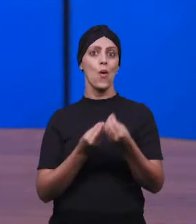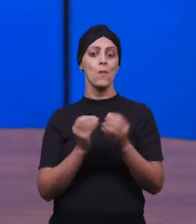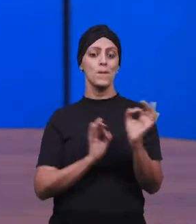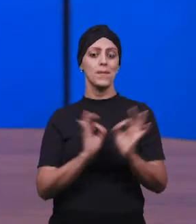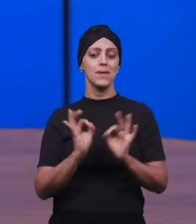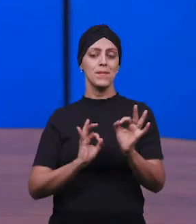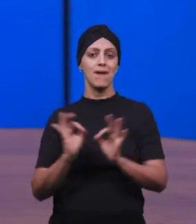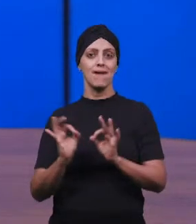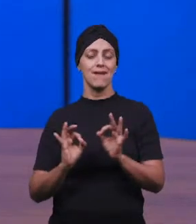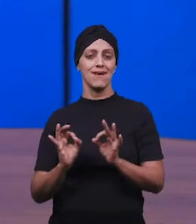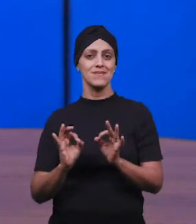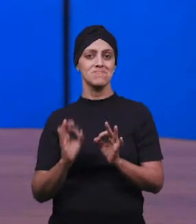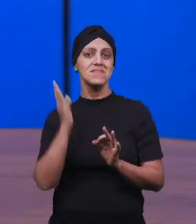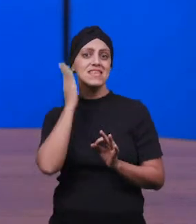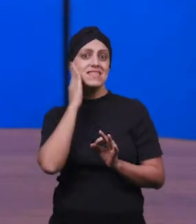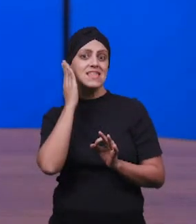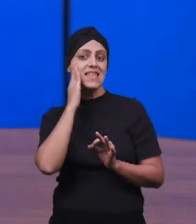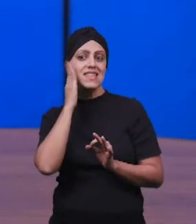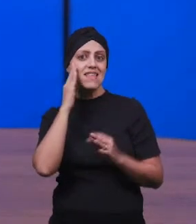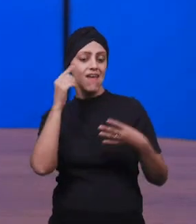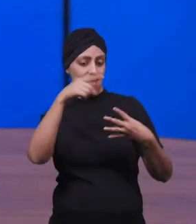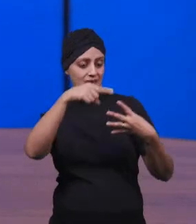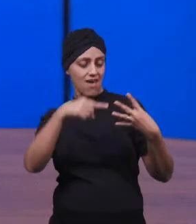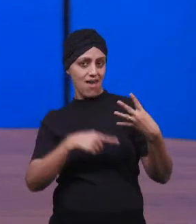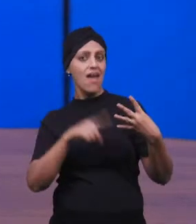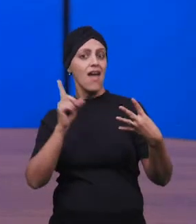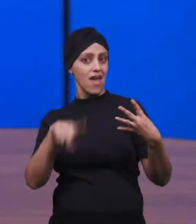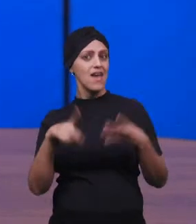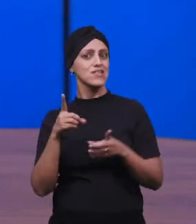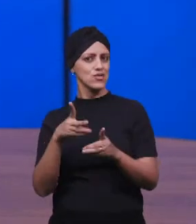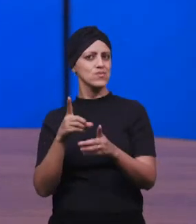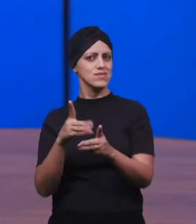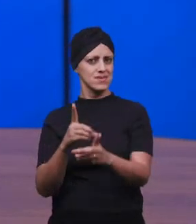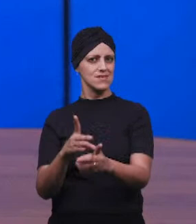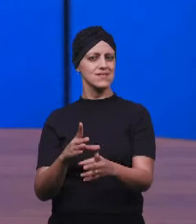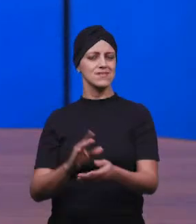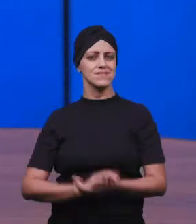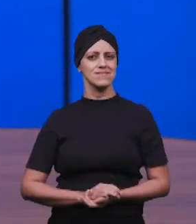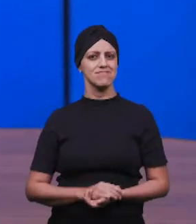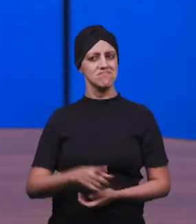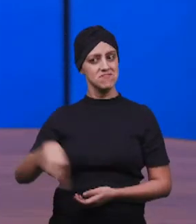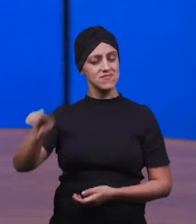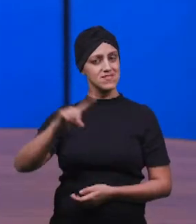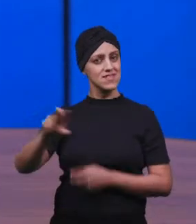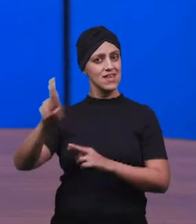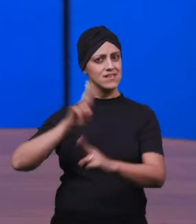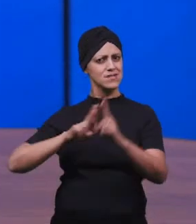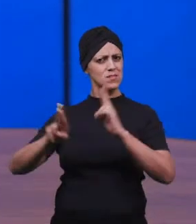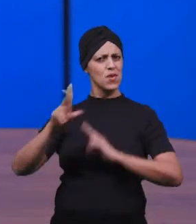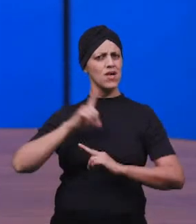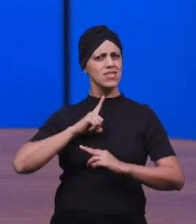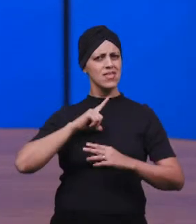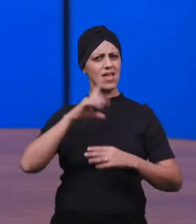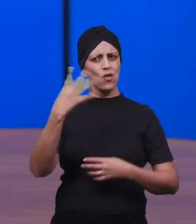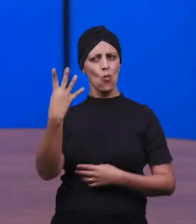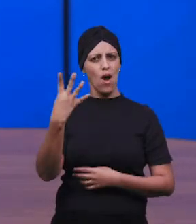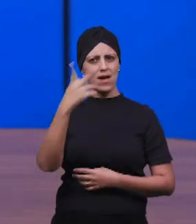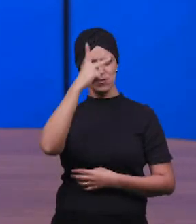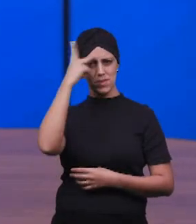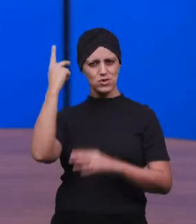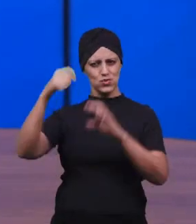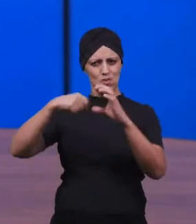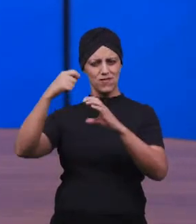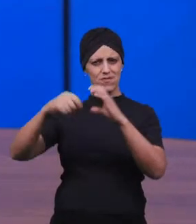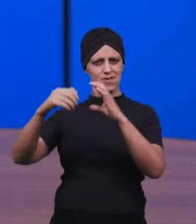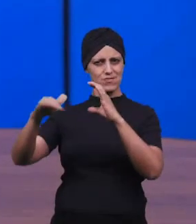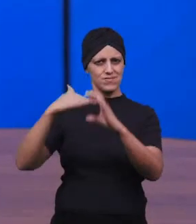igreja doutrinariamente. Vamos ver agora essa doutrina através de respostas que virão para nós dos nossos irmãos. Nós temos aqui 4